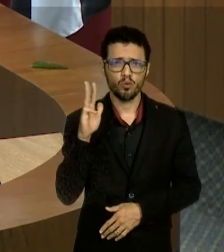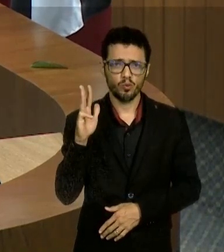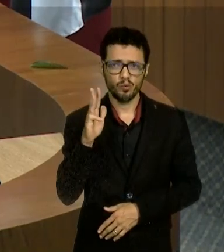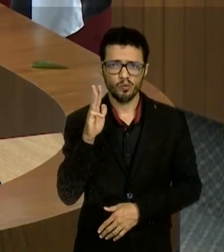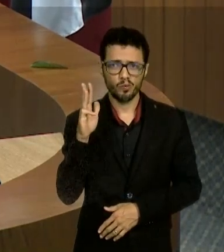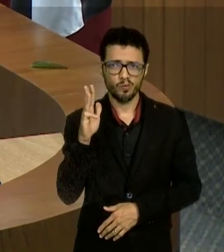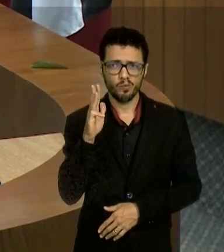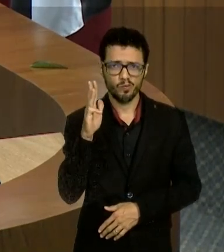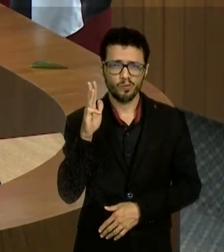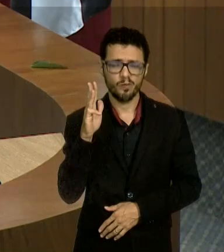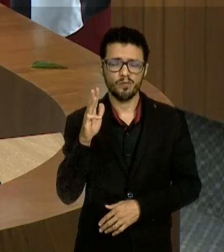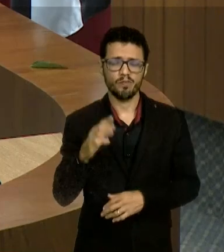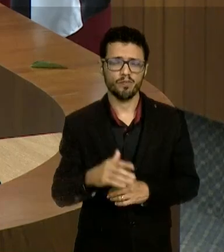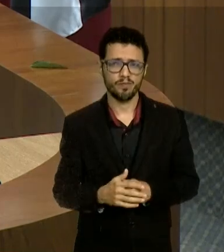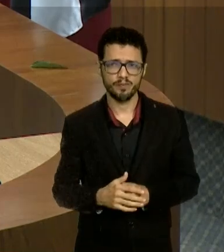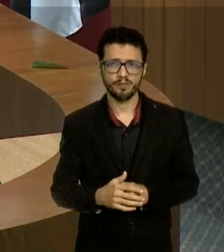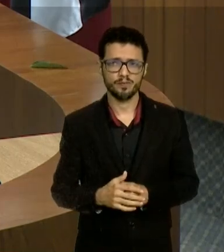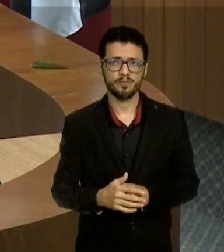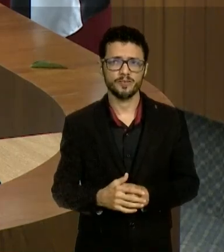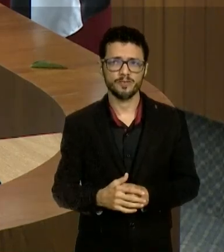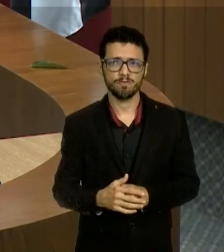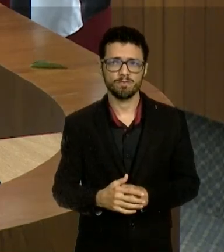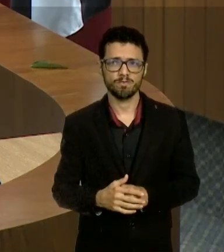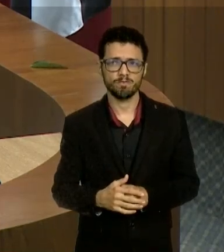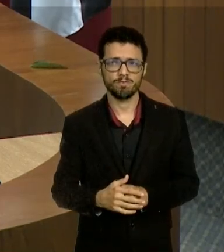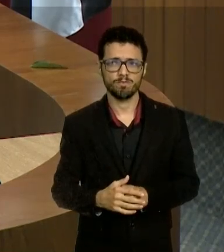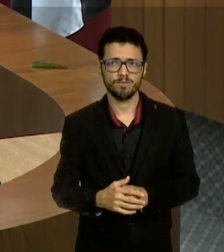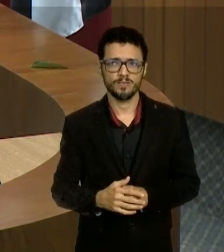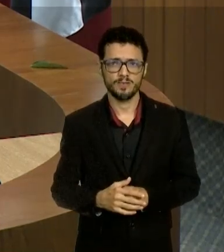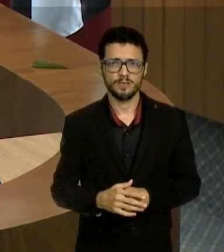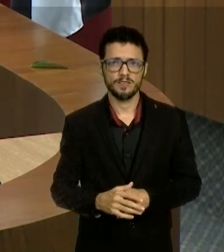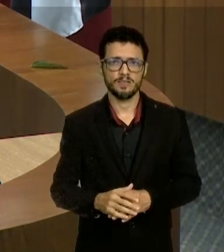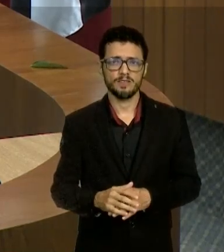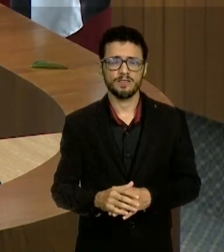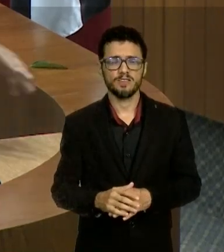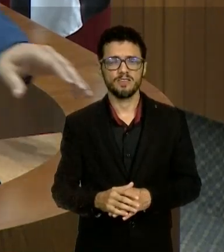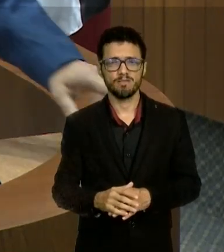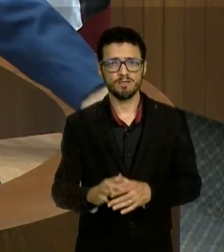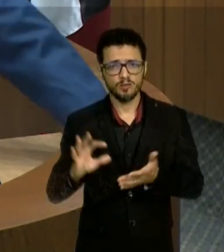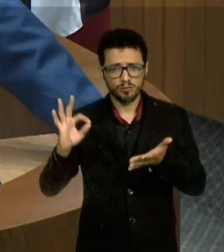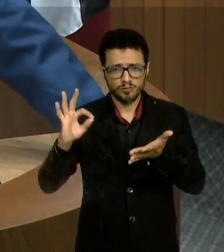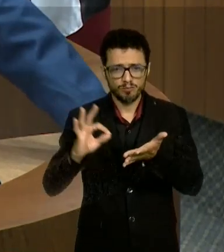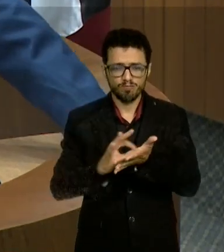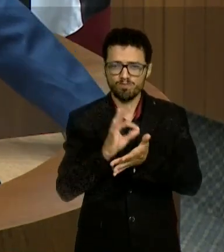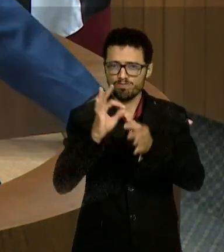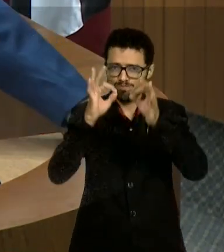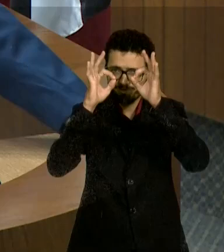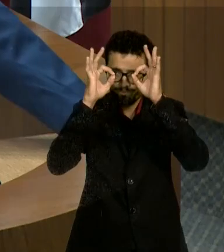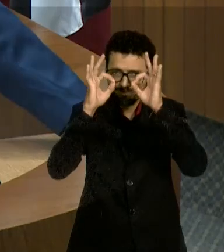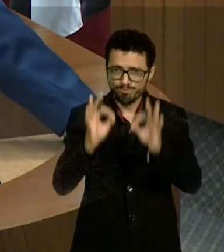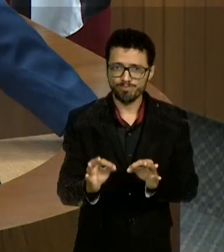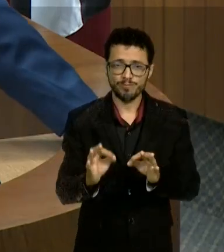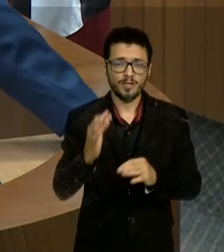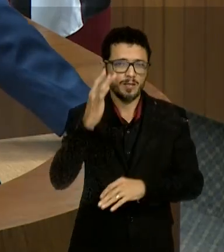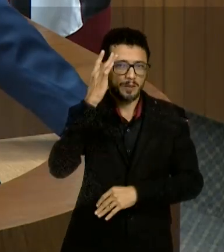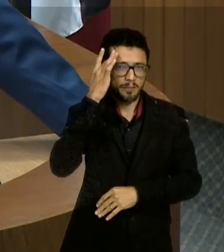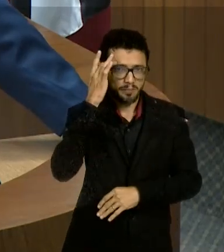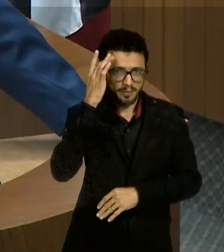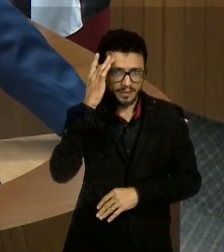que de uma forma assertiva estará fazendo uma agenda amanhã em Alcântara,